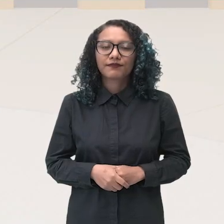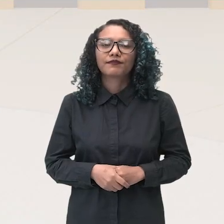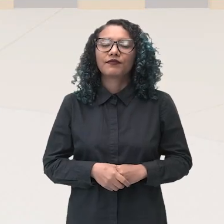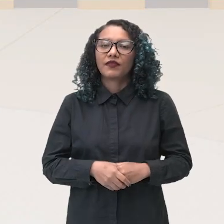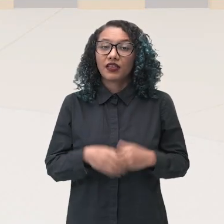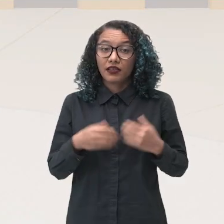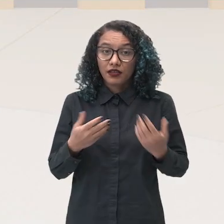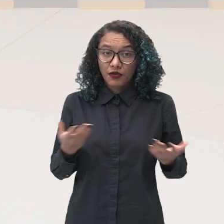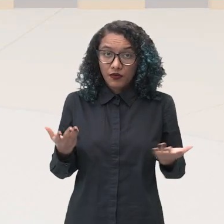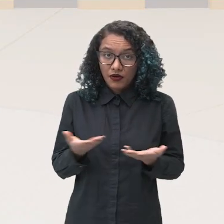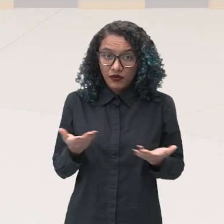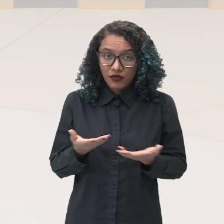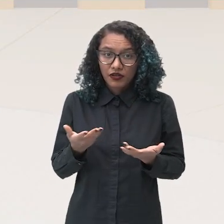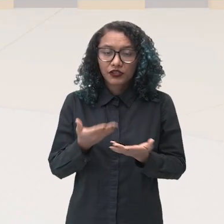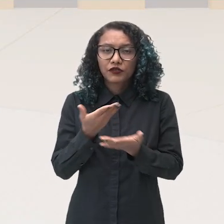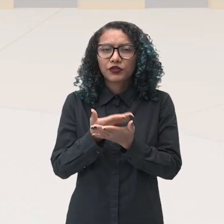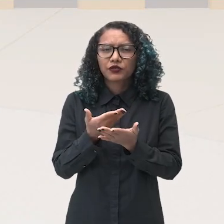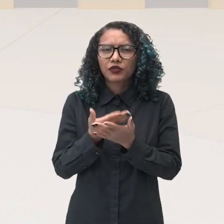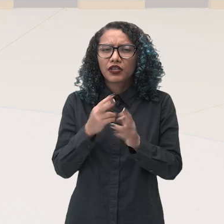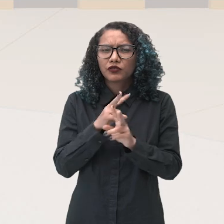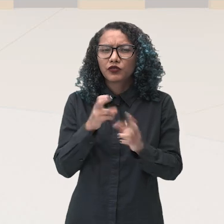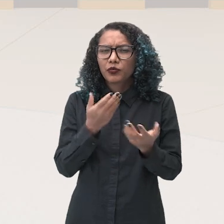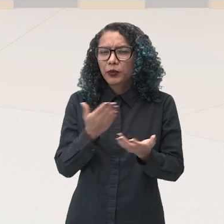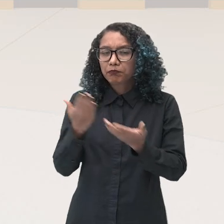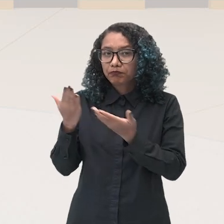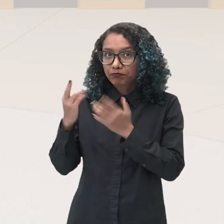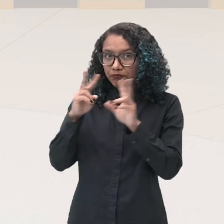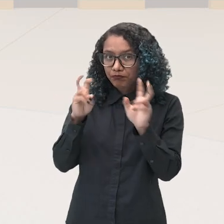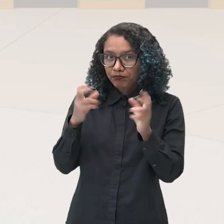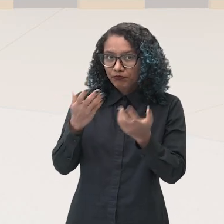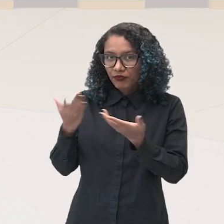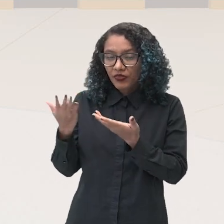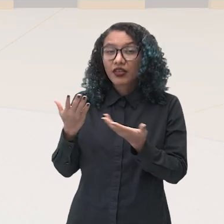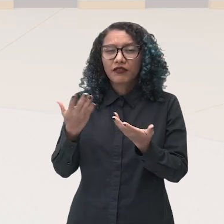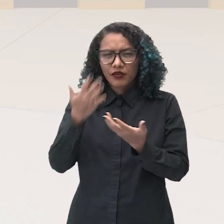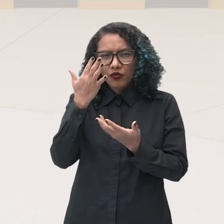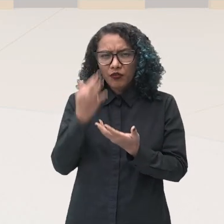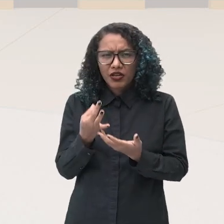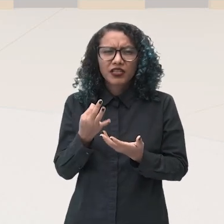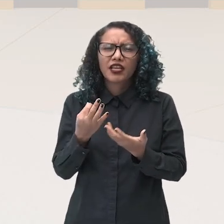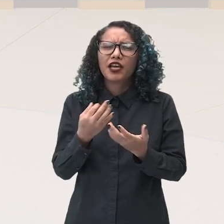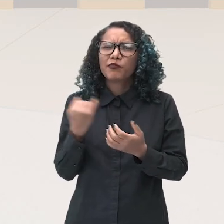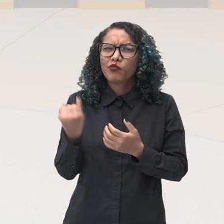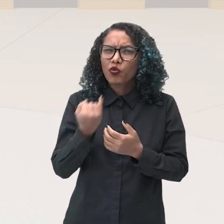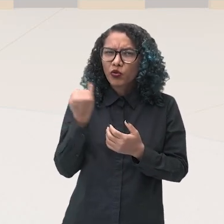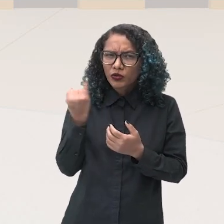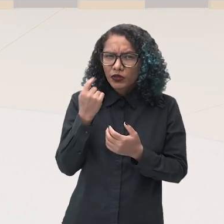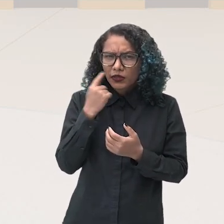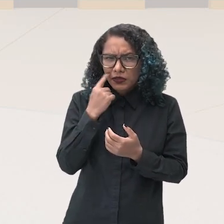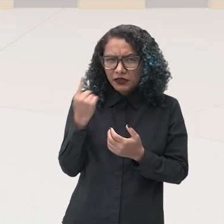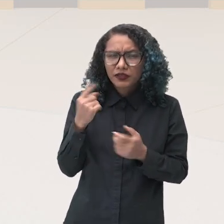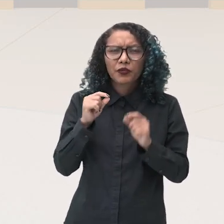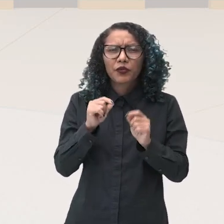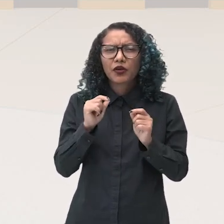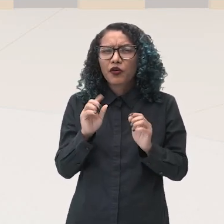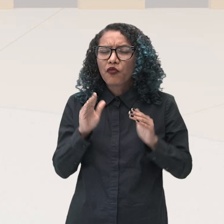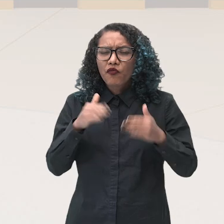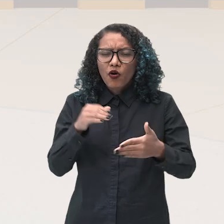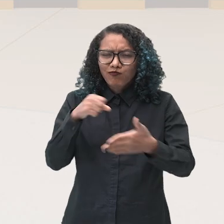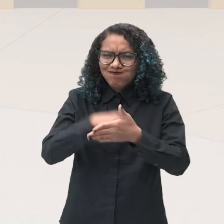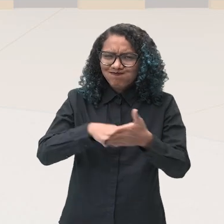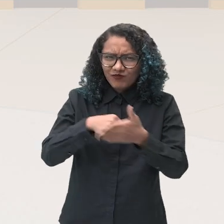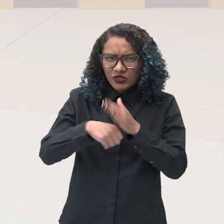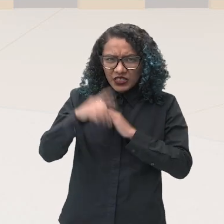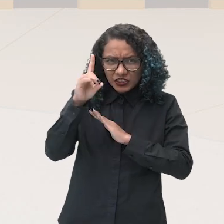Nesta aula, nós vamos falar de movimentos sociais. Vamos compreender a importância dos movimentos sociais na luta pelos direitos, vamos